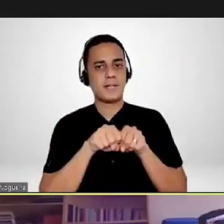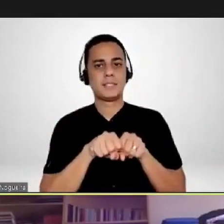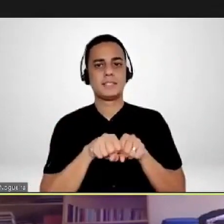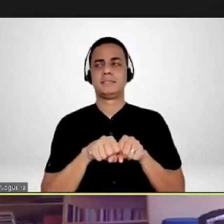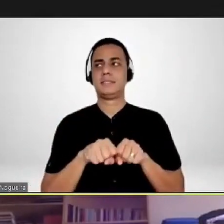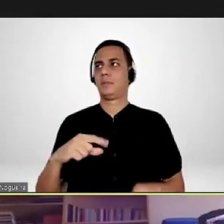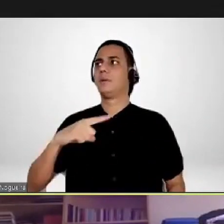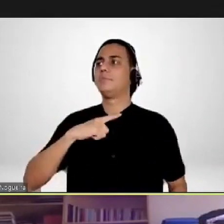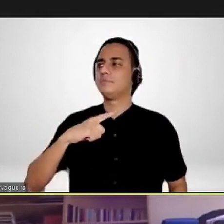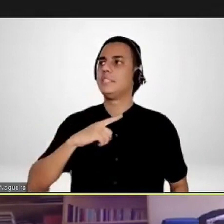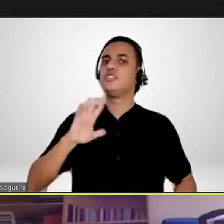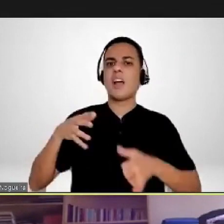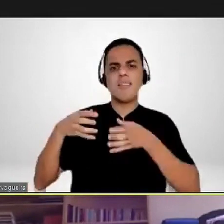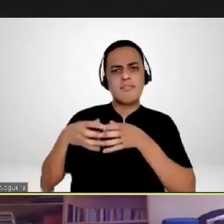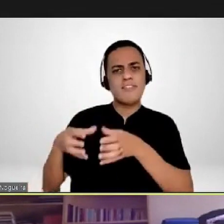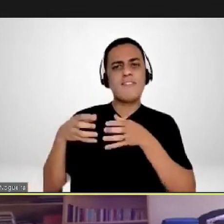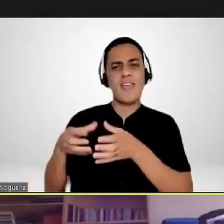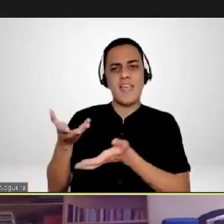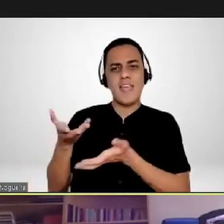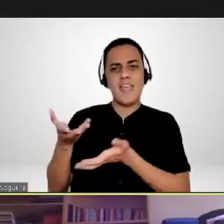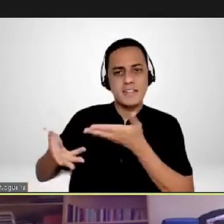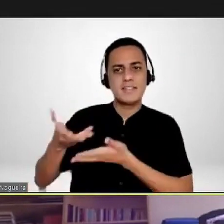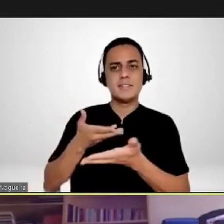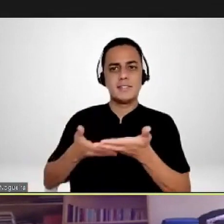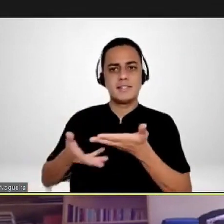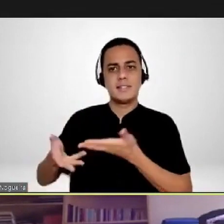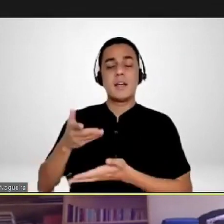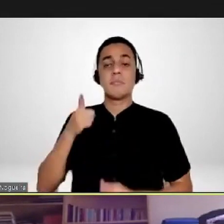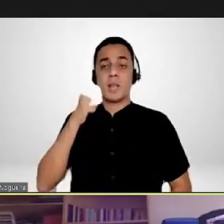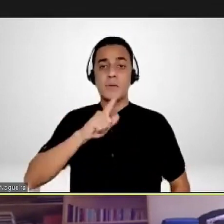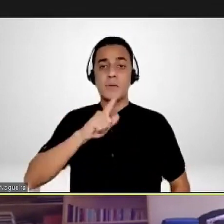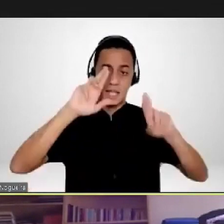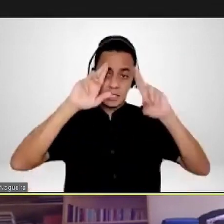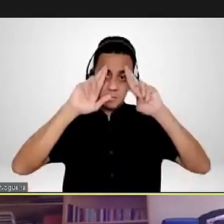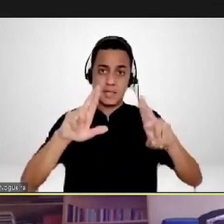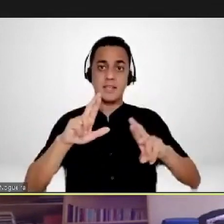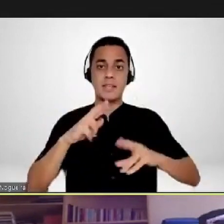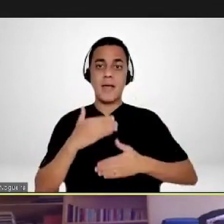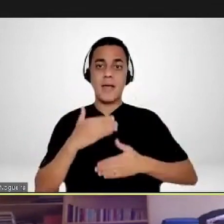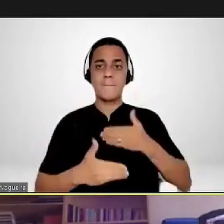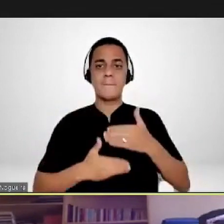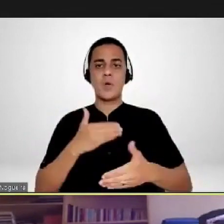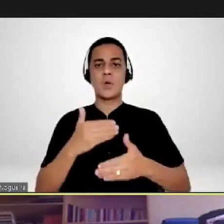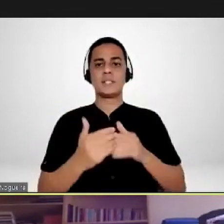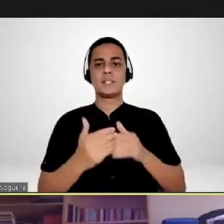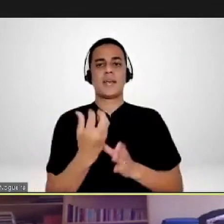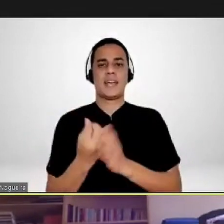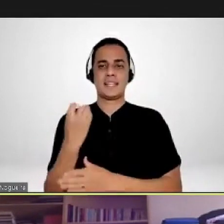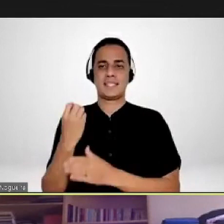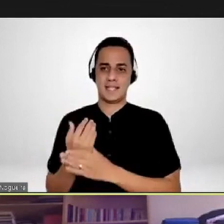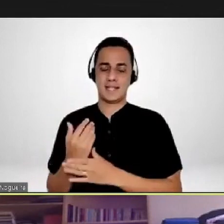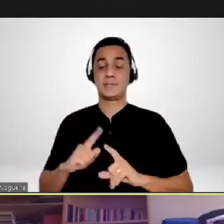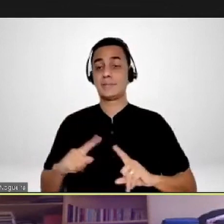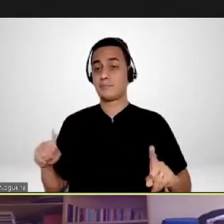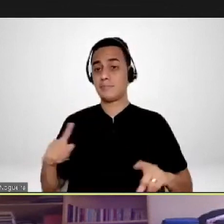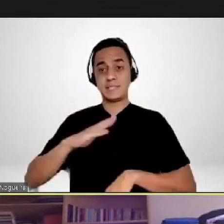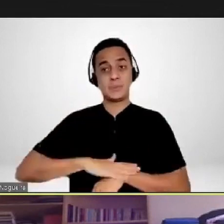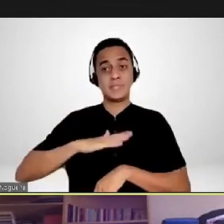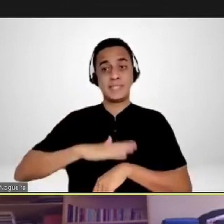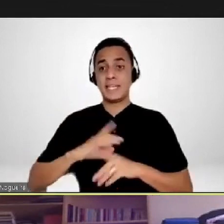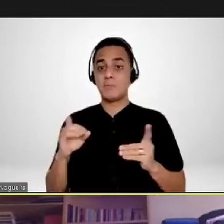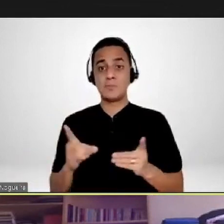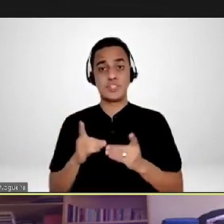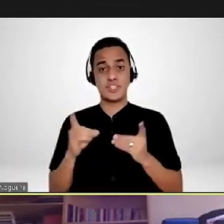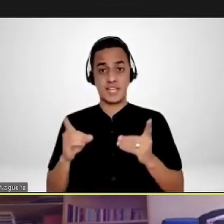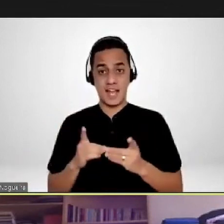vivência, digamos assim, para respeitar os processos de criação. Só que o tempo didático que a gente tem é muito pequeno